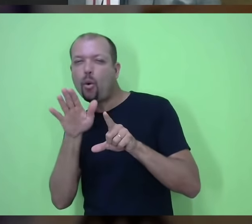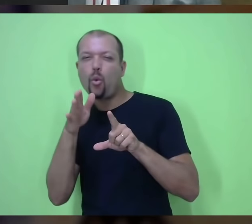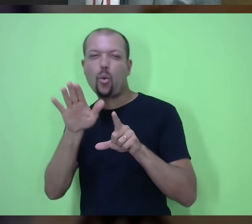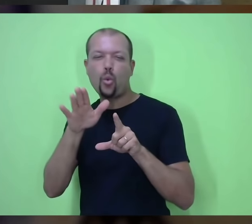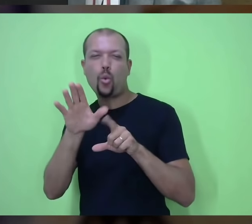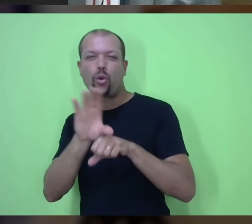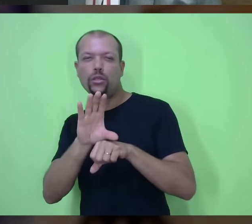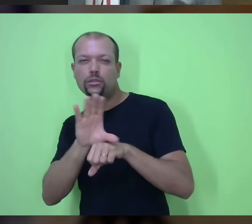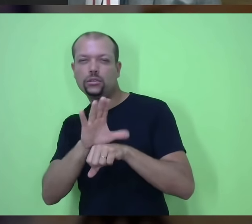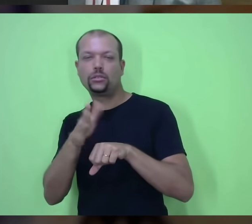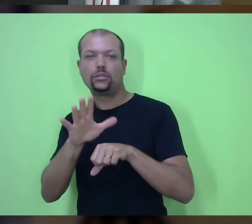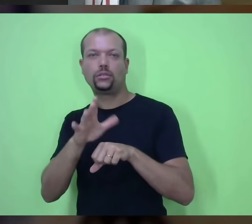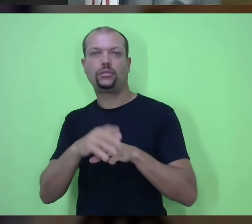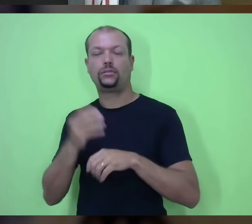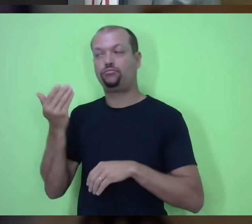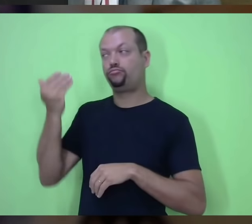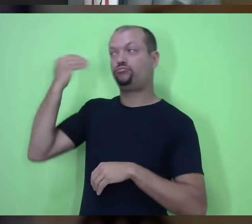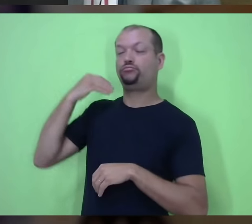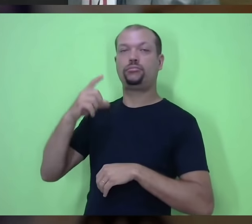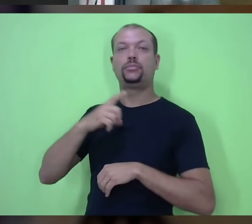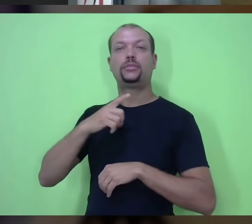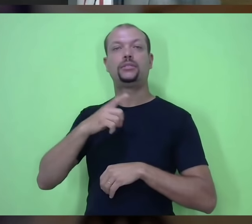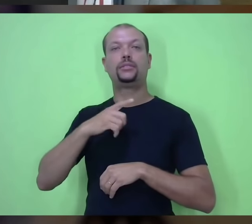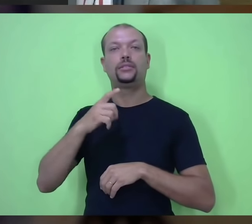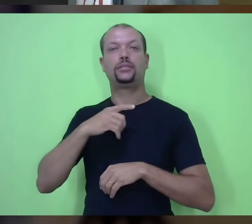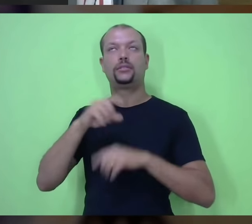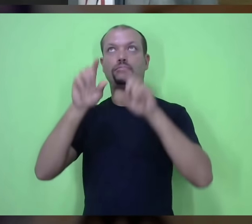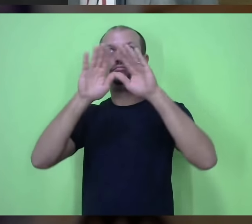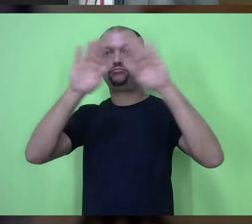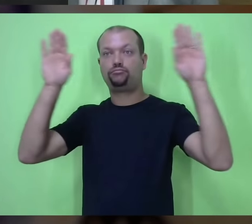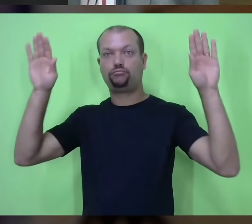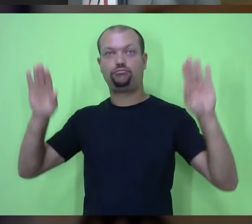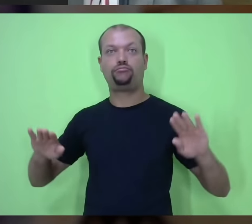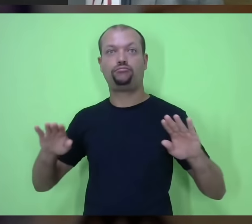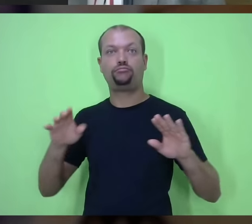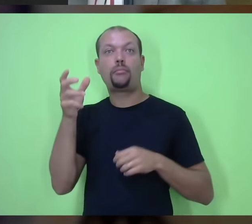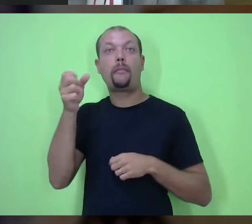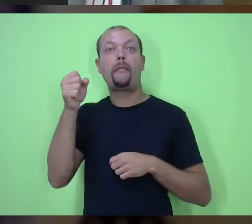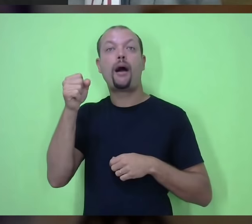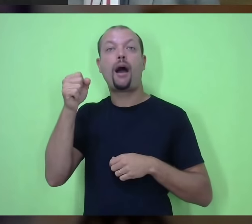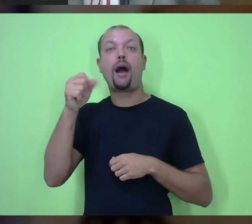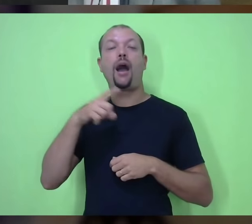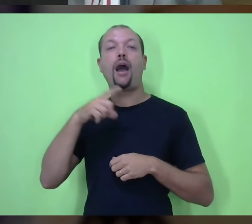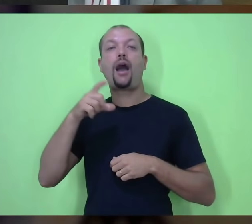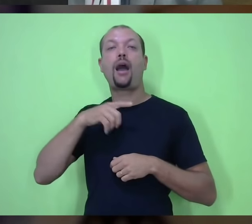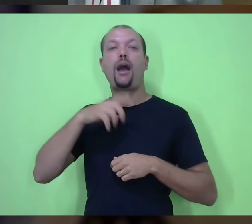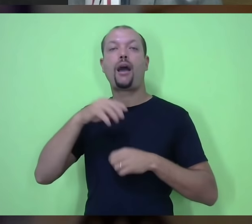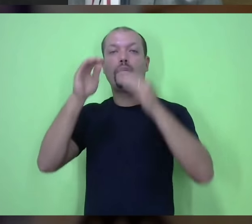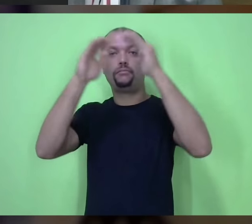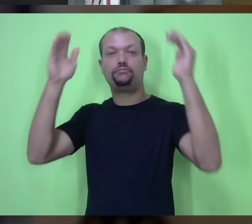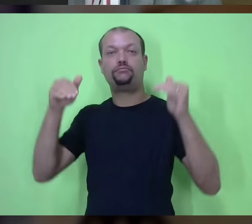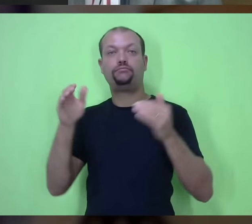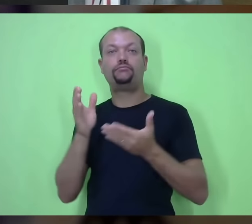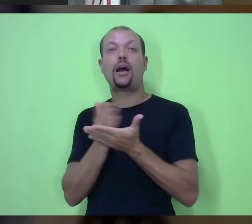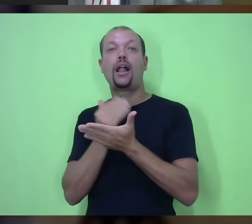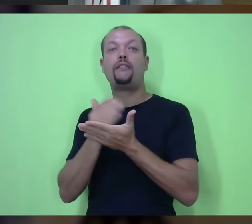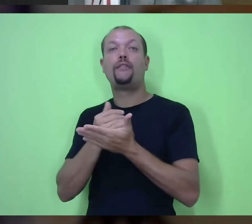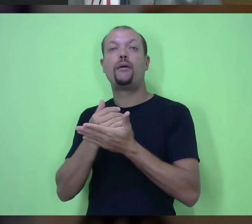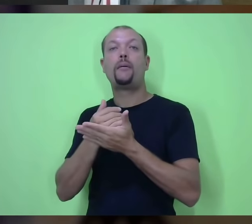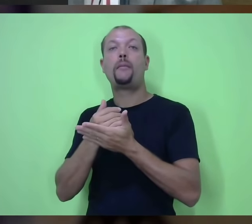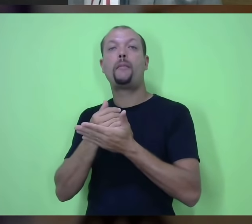pouquinho mais claro que a camiseta, e atrás de mim, aqui no meu escritório, eu tenho uma parede branca, e eu tenho também uma pequena estante